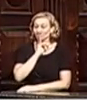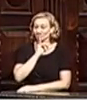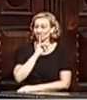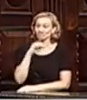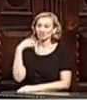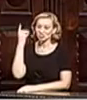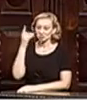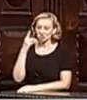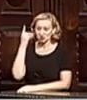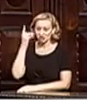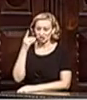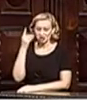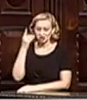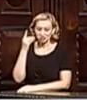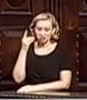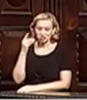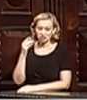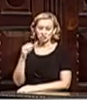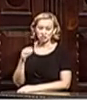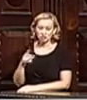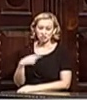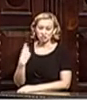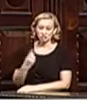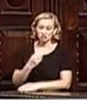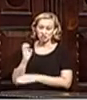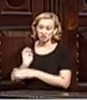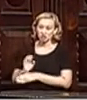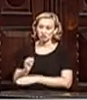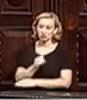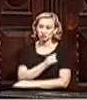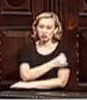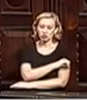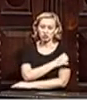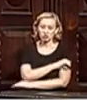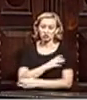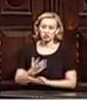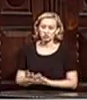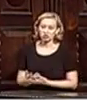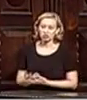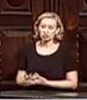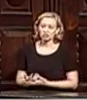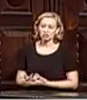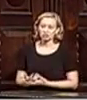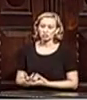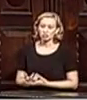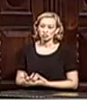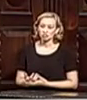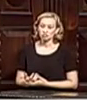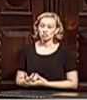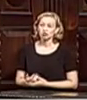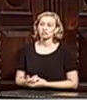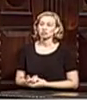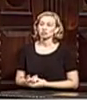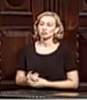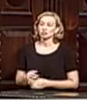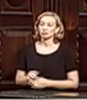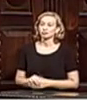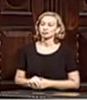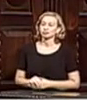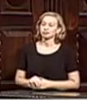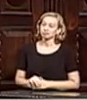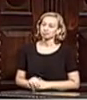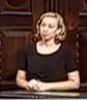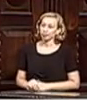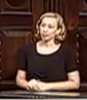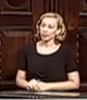no comando do nosso Estado do Rio de Janeiro. Essa semana tivemos mais um dado que se somam à coleção de